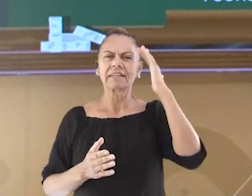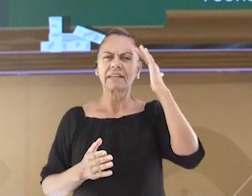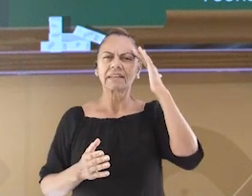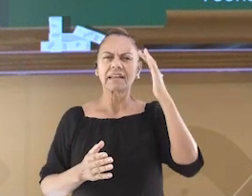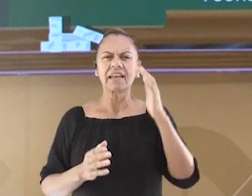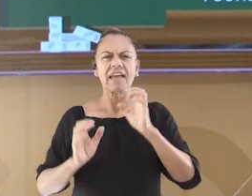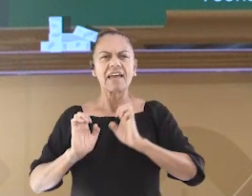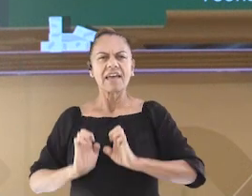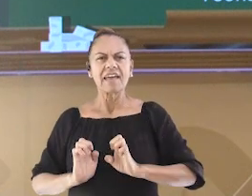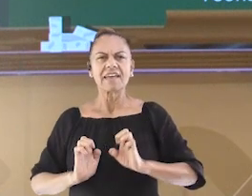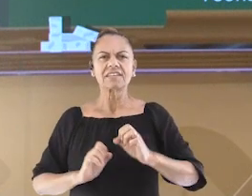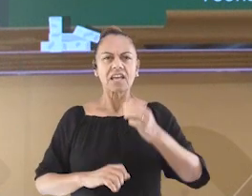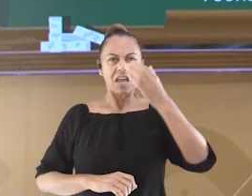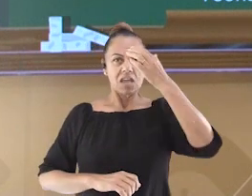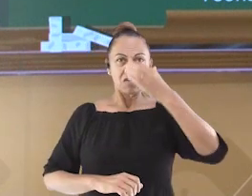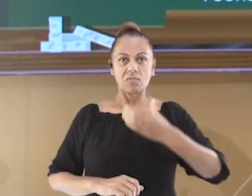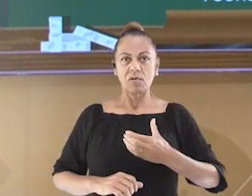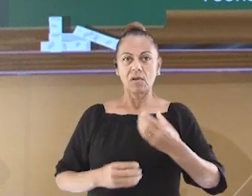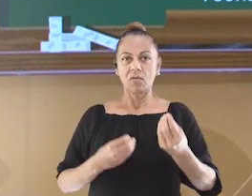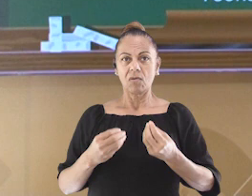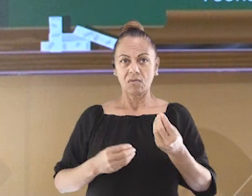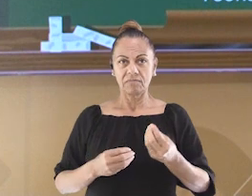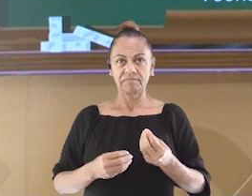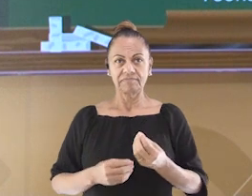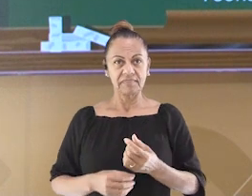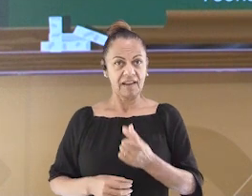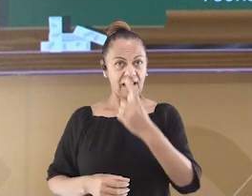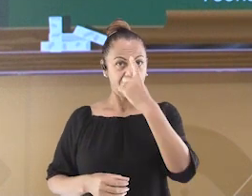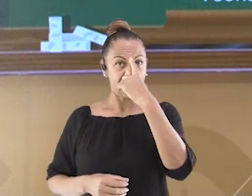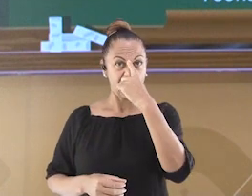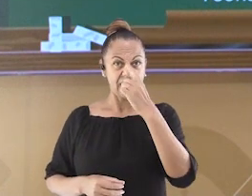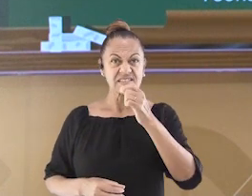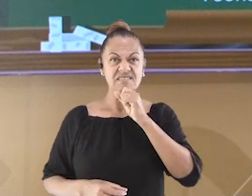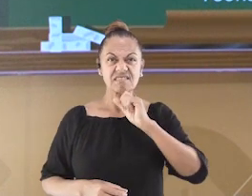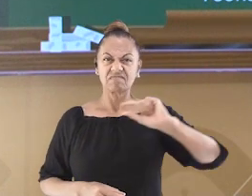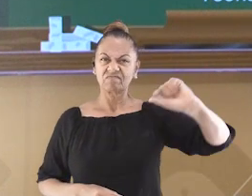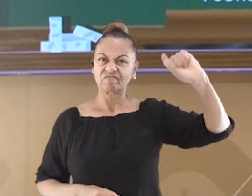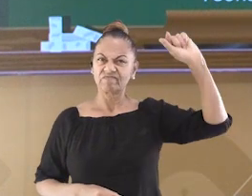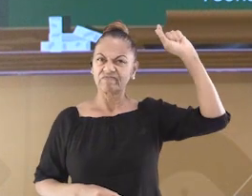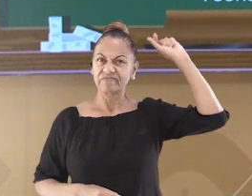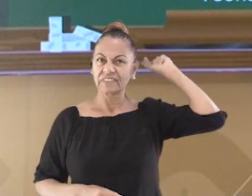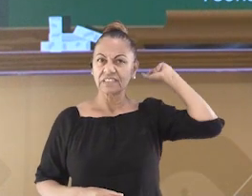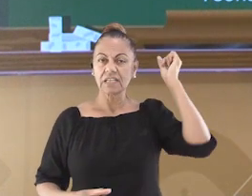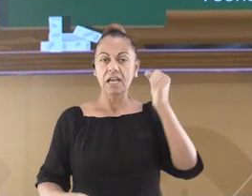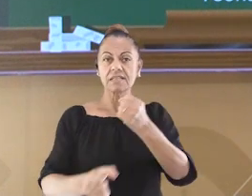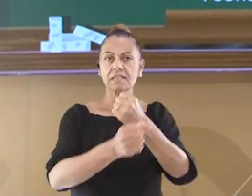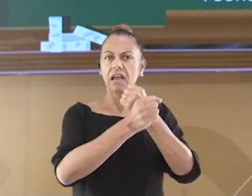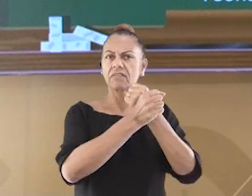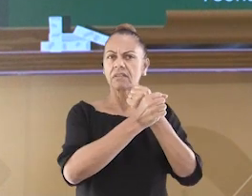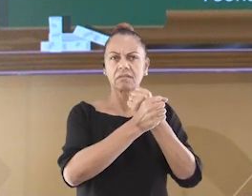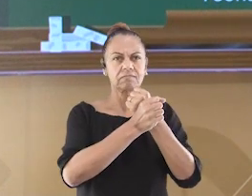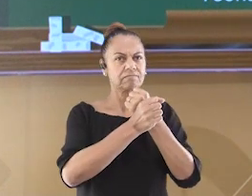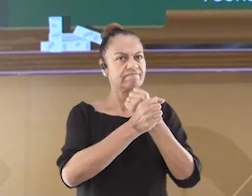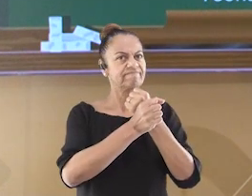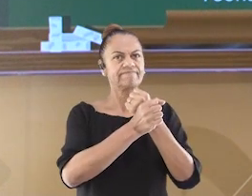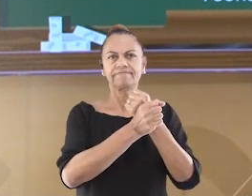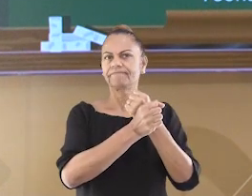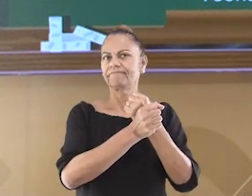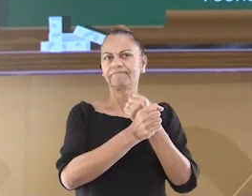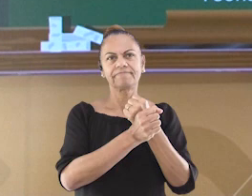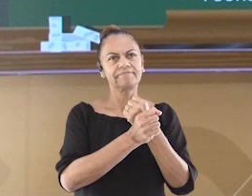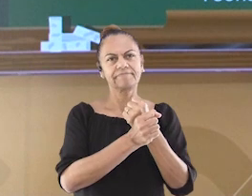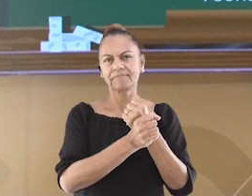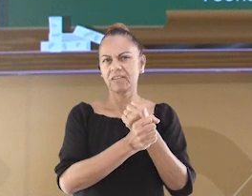Vejamos um exemplo histórico para compreender a distinção entre ética e moral. Na Grécia Antiga, a